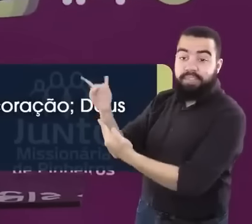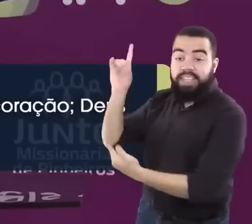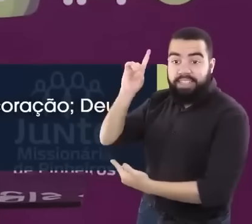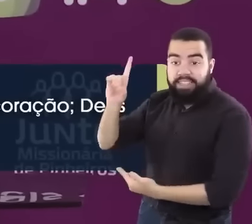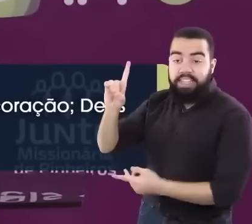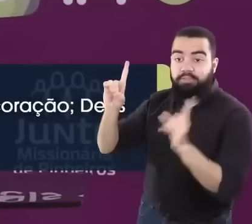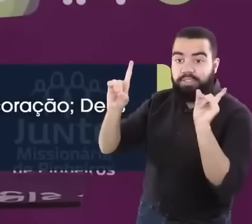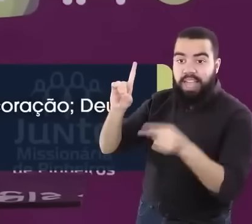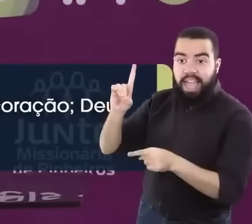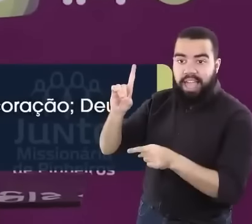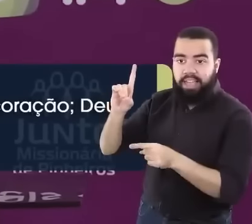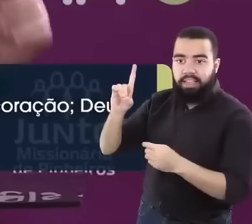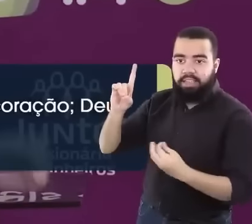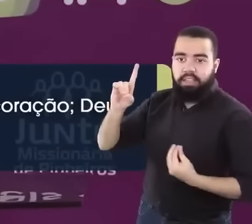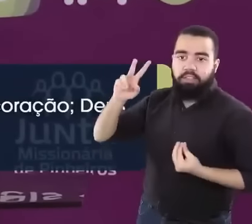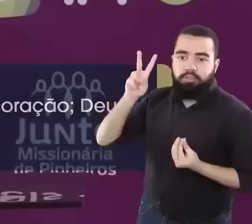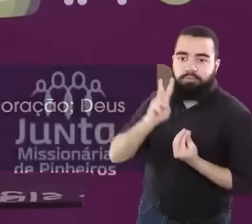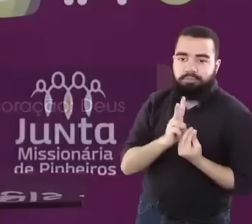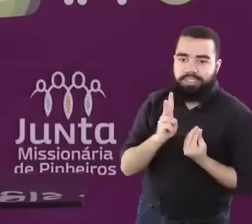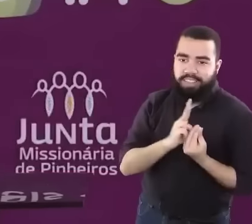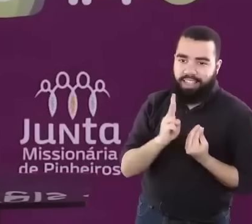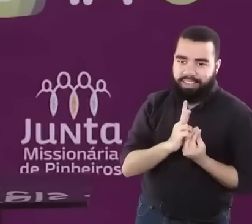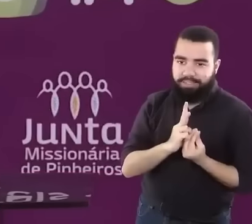nosso refúgio